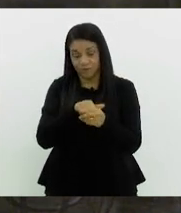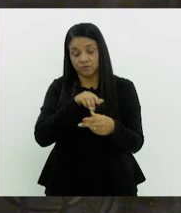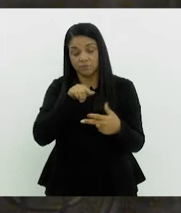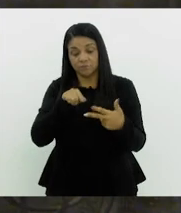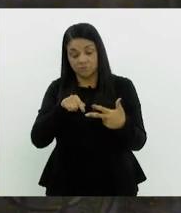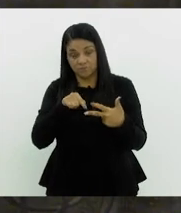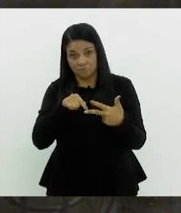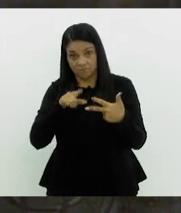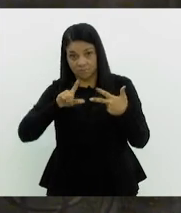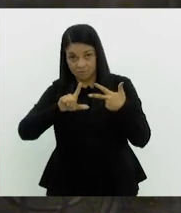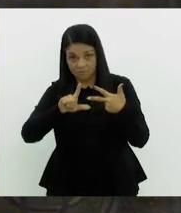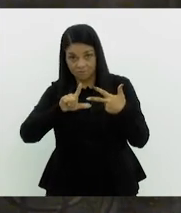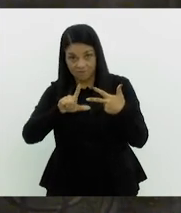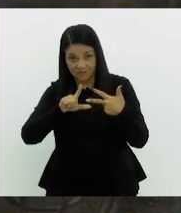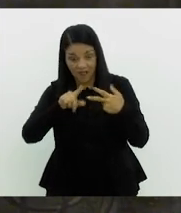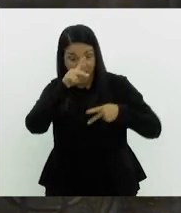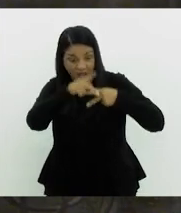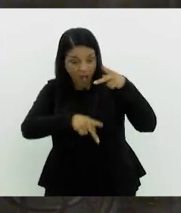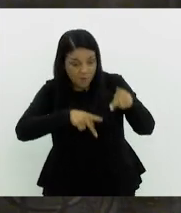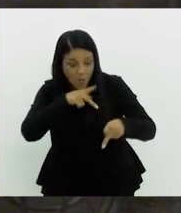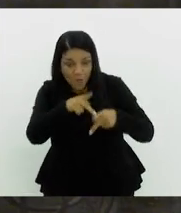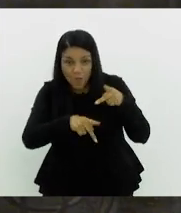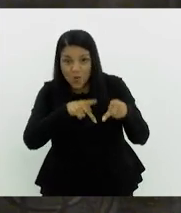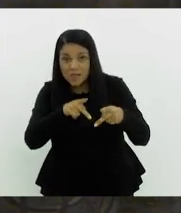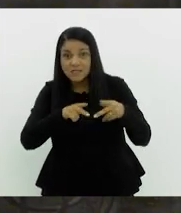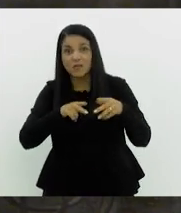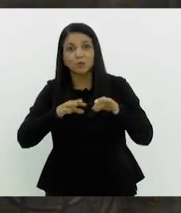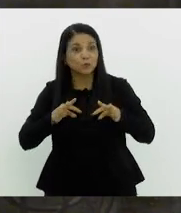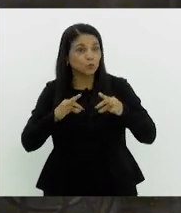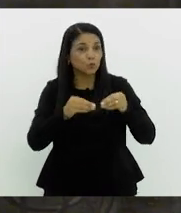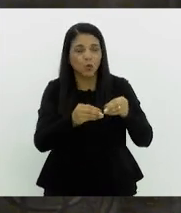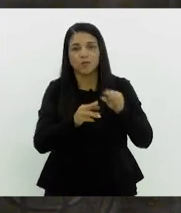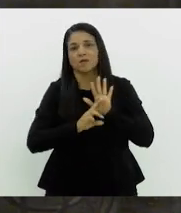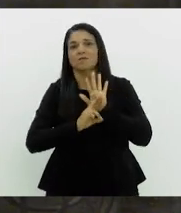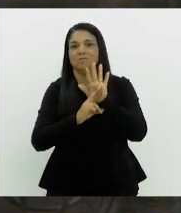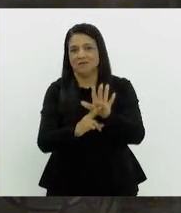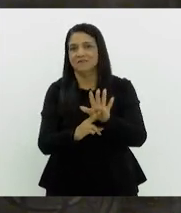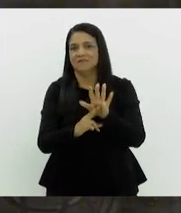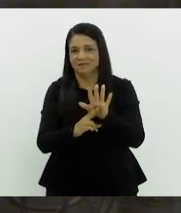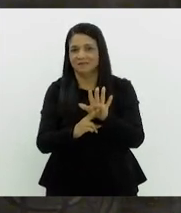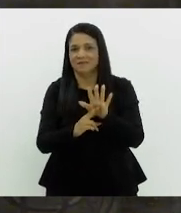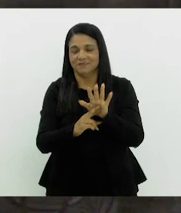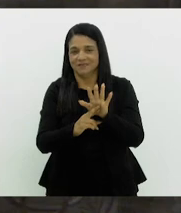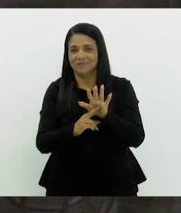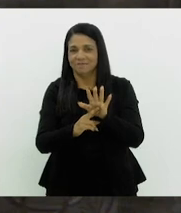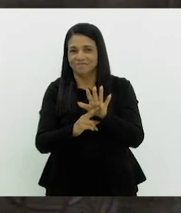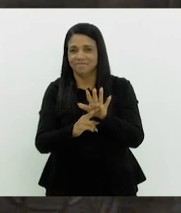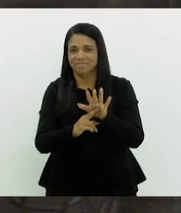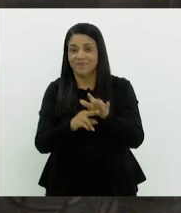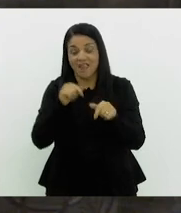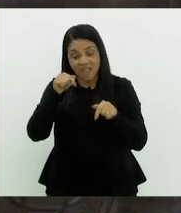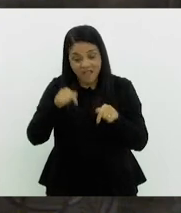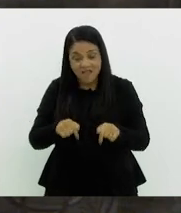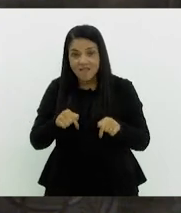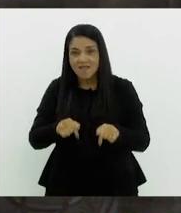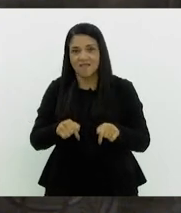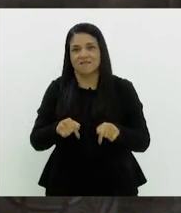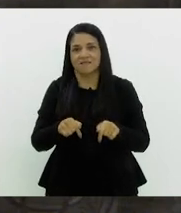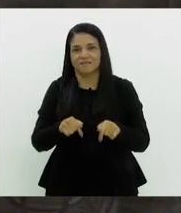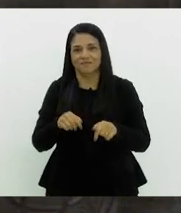população inteira está representada. Então, é daqui que sai toda a vontade popular, né? O